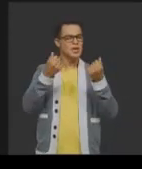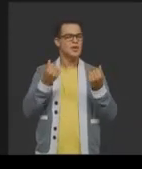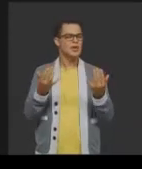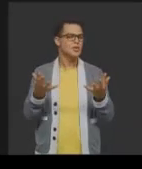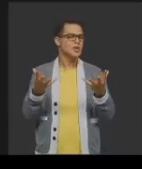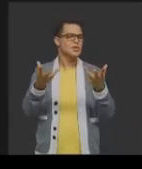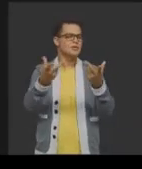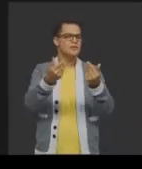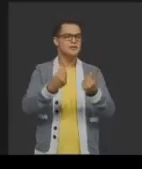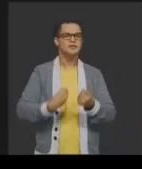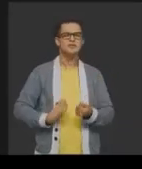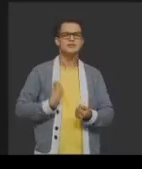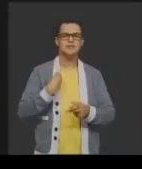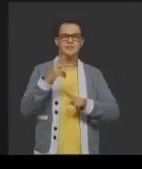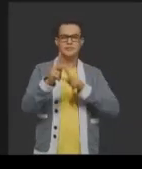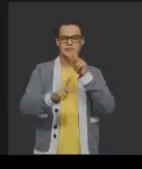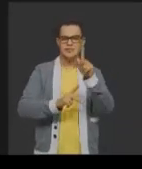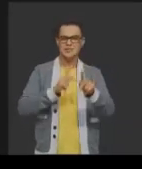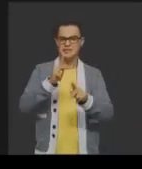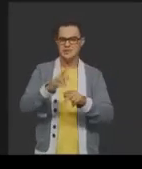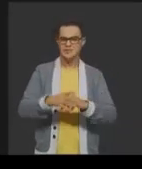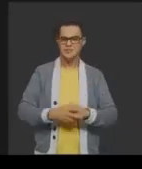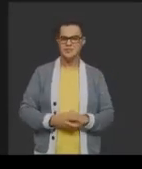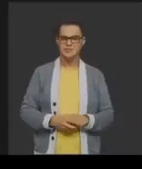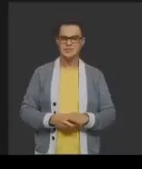da população?